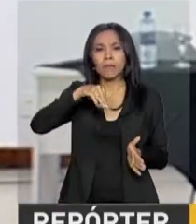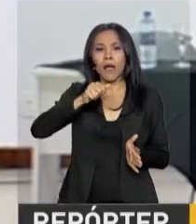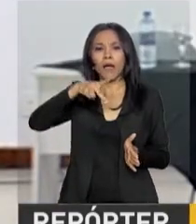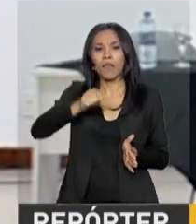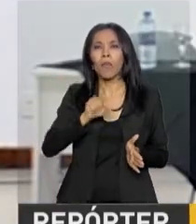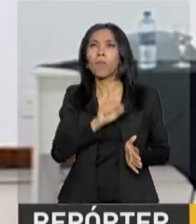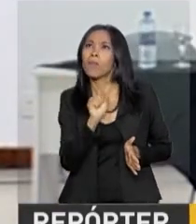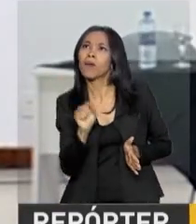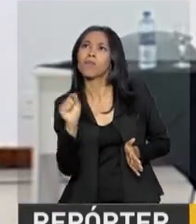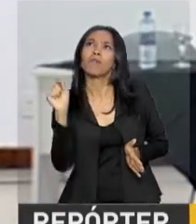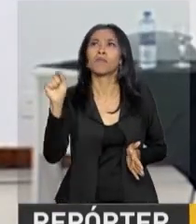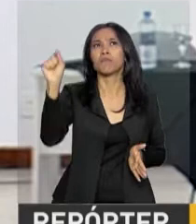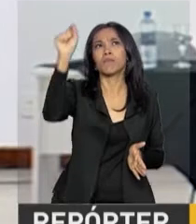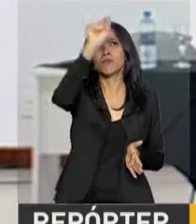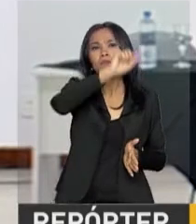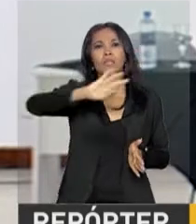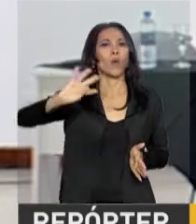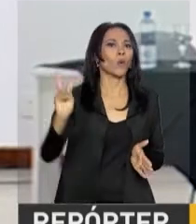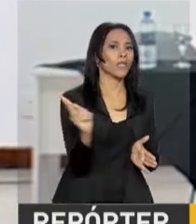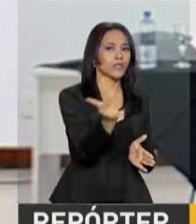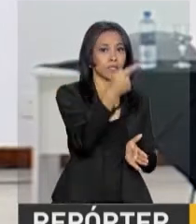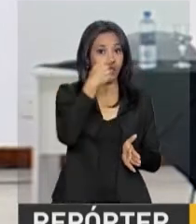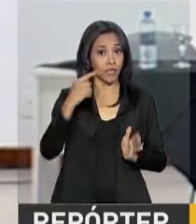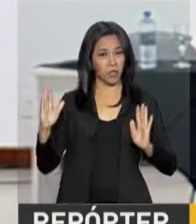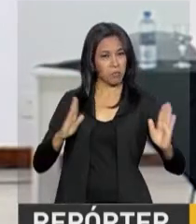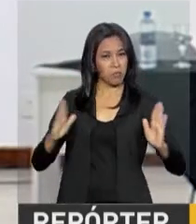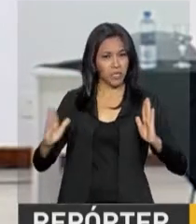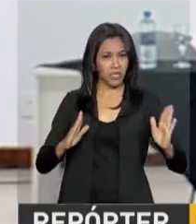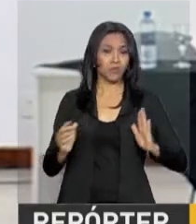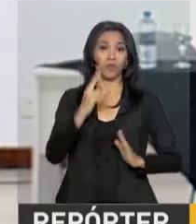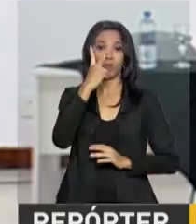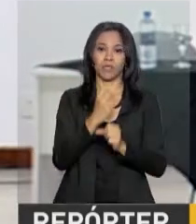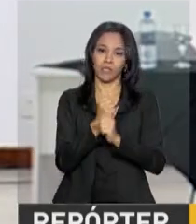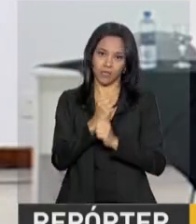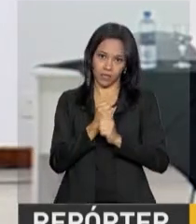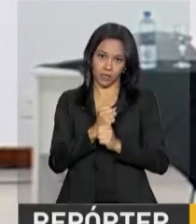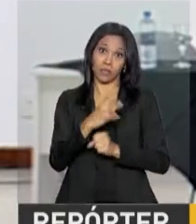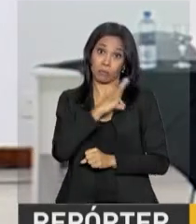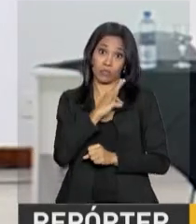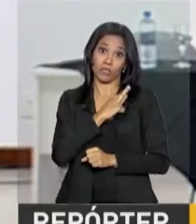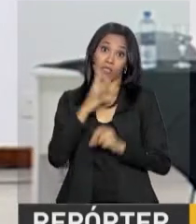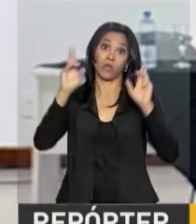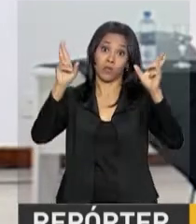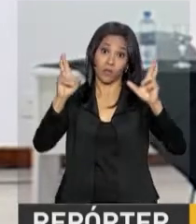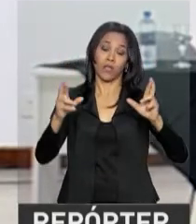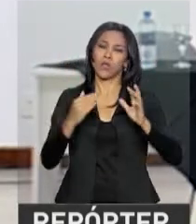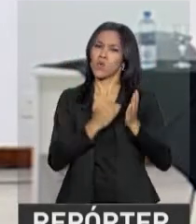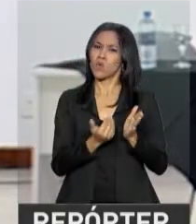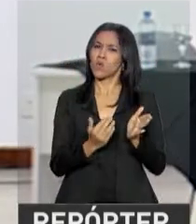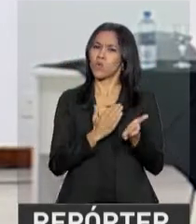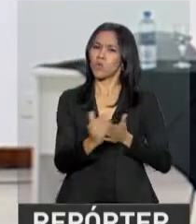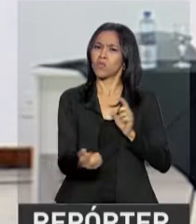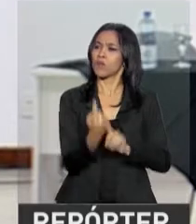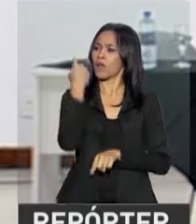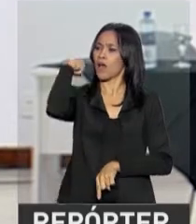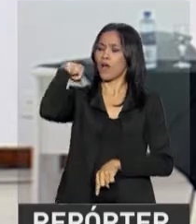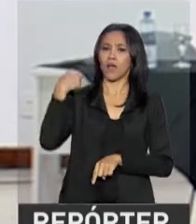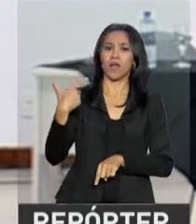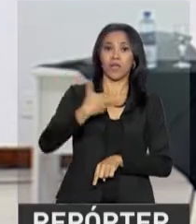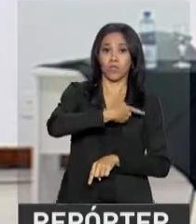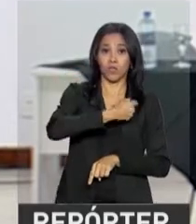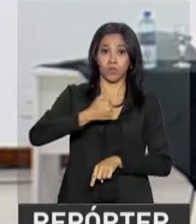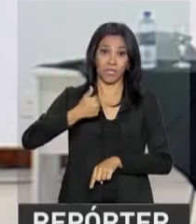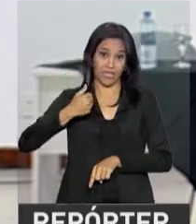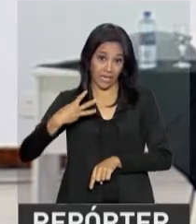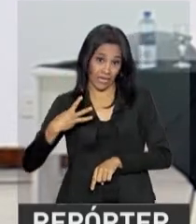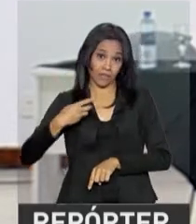pela polícia rodoviária federal a cada dois anos e começou em 2003 os últimos dados de 2013